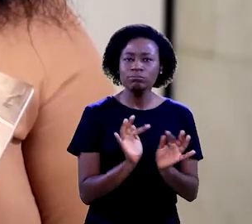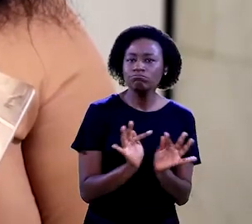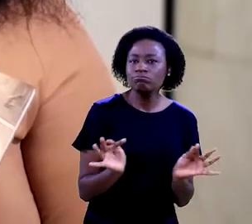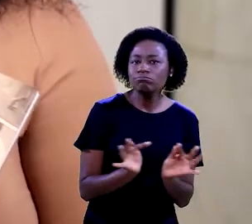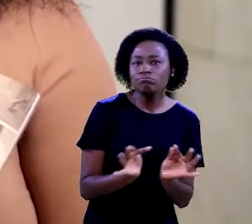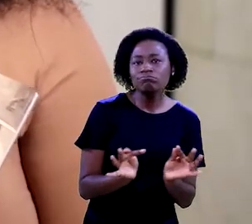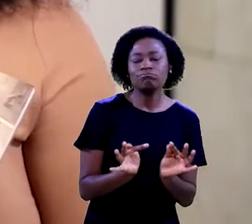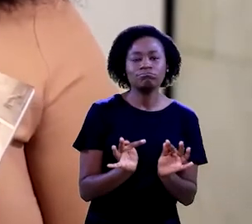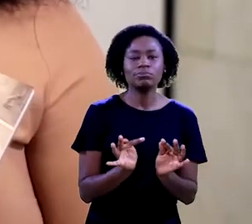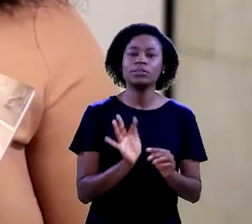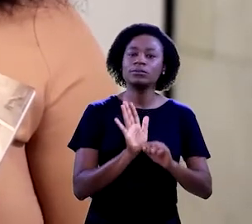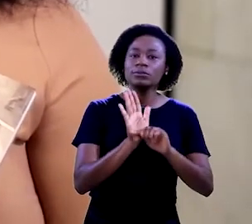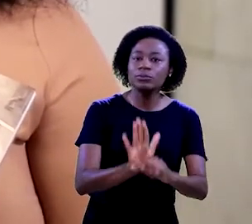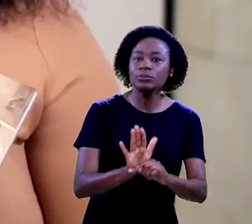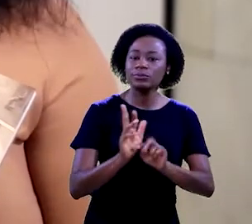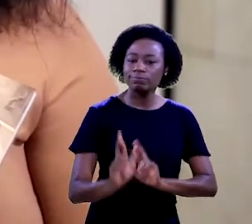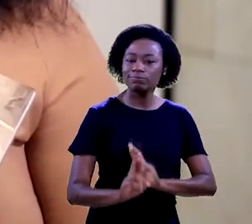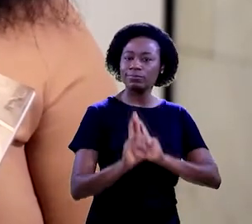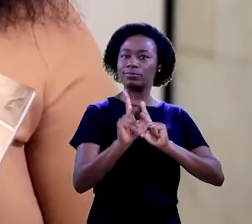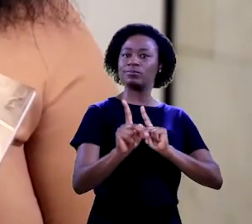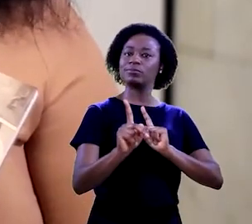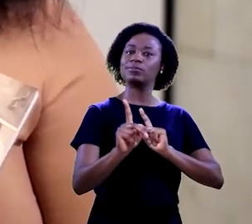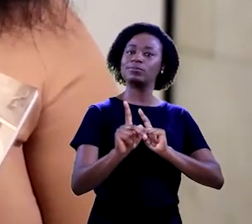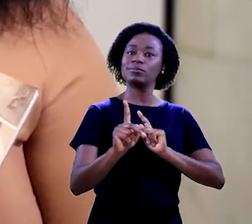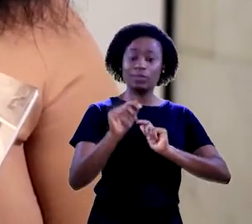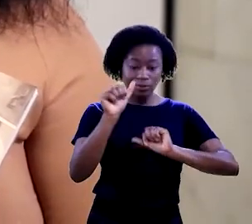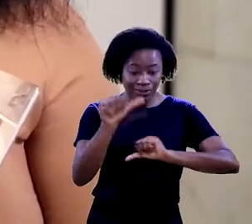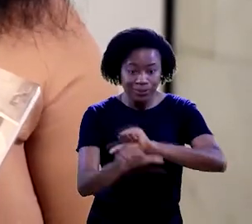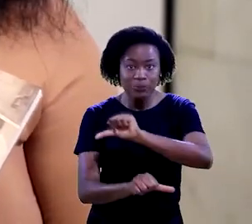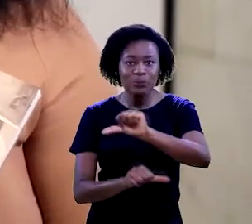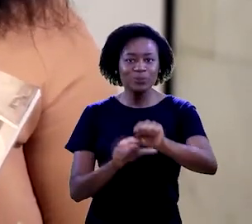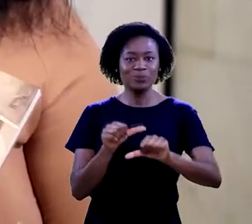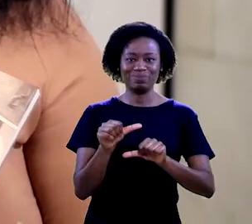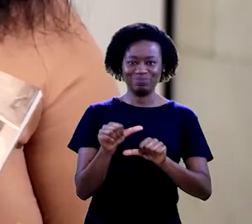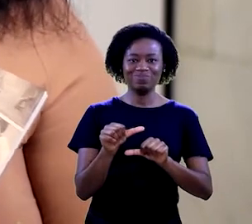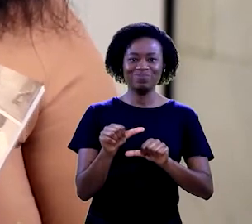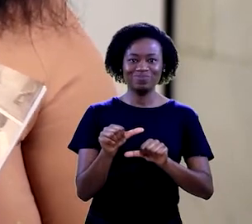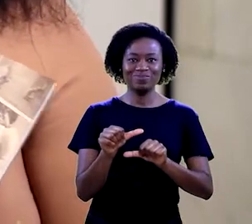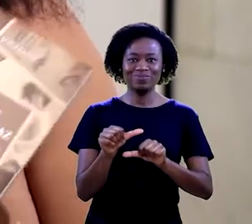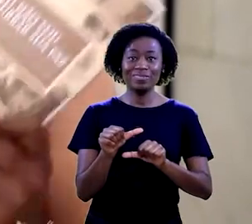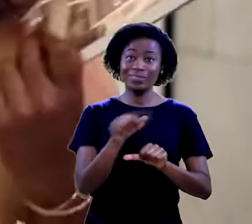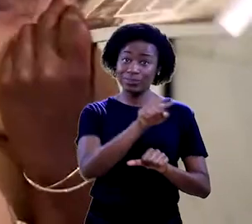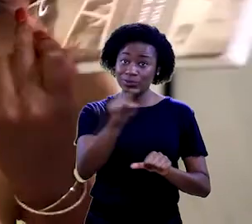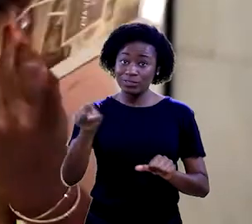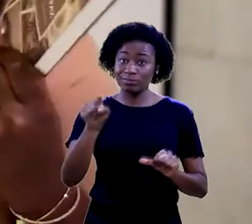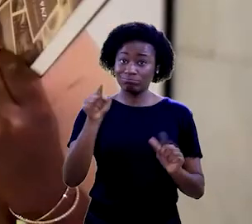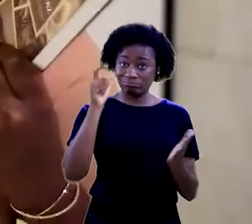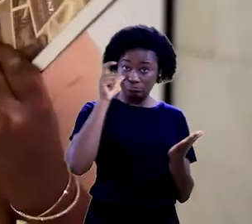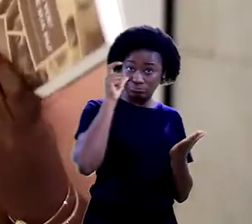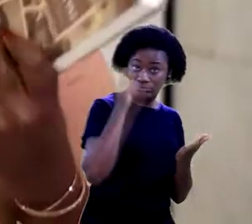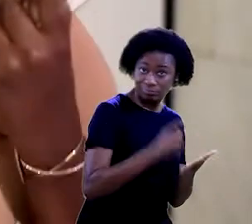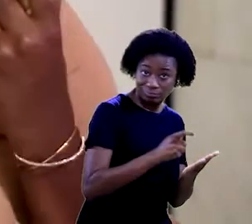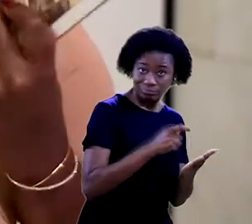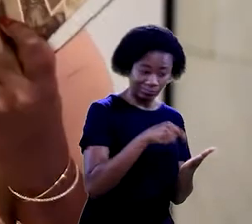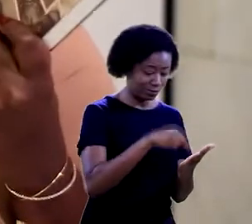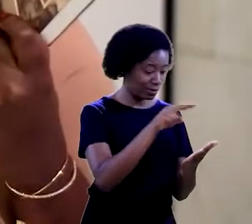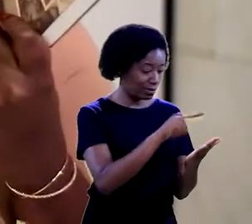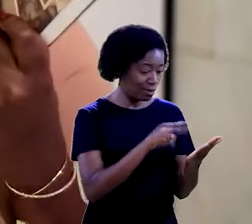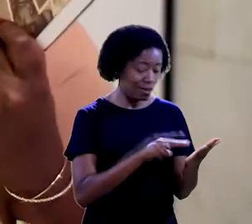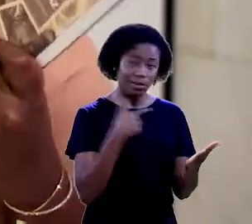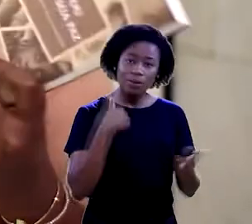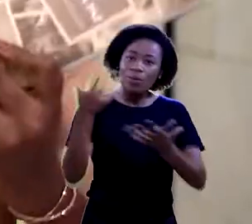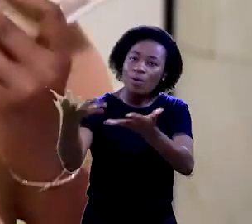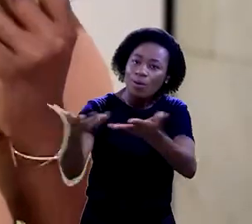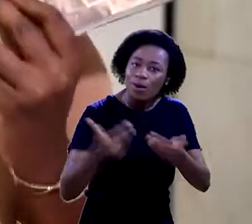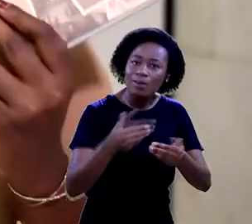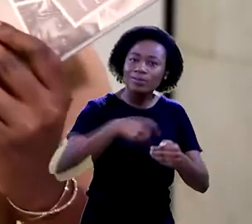podemos produzir diferença, produzir uma transformação. Para quem tiver o interesse de ler, e eu convido as